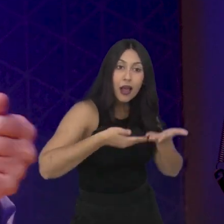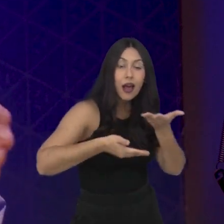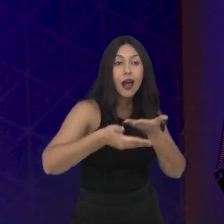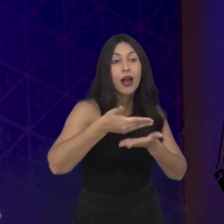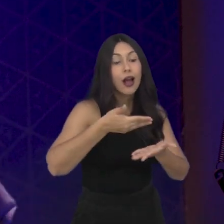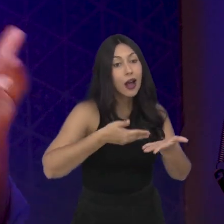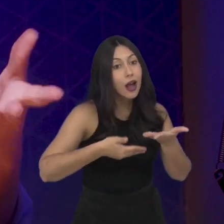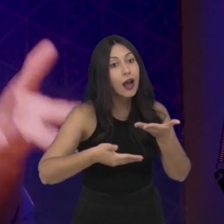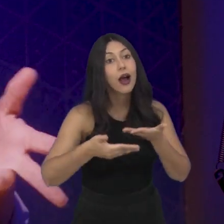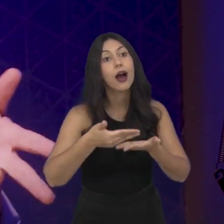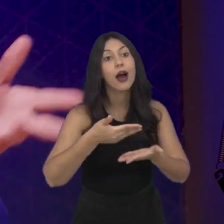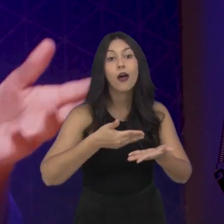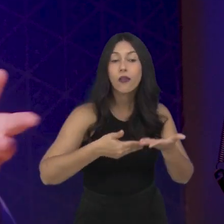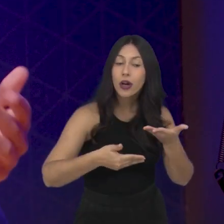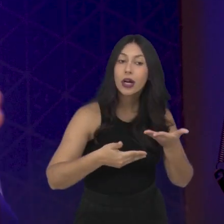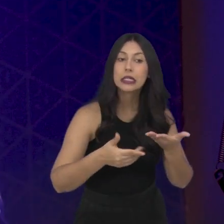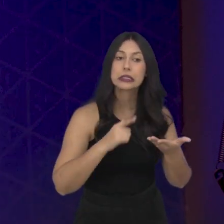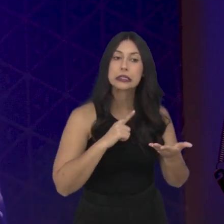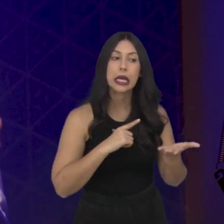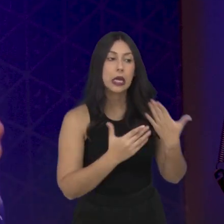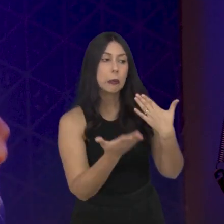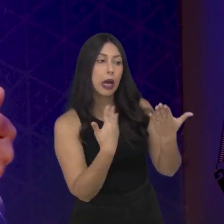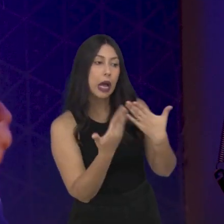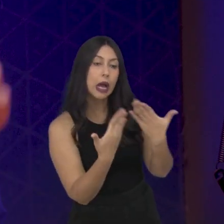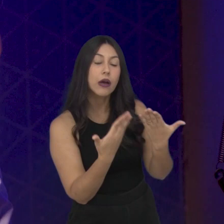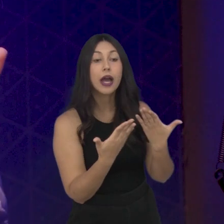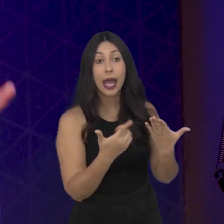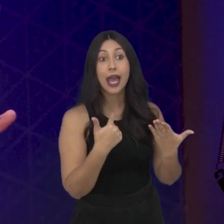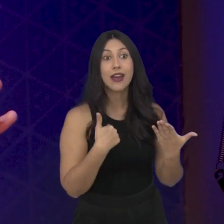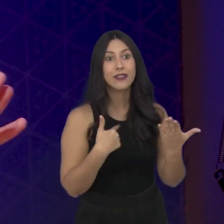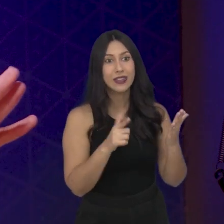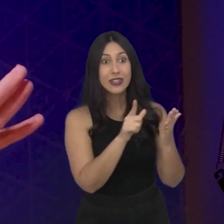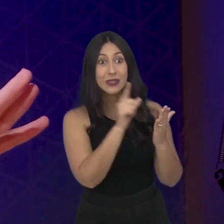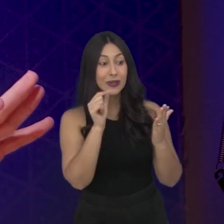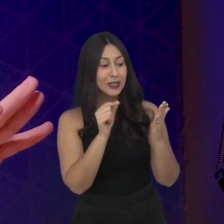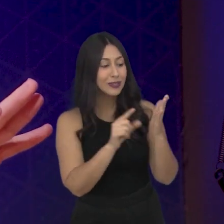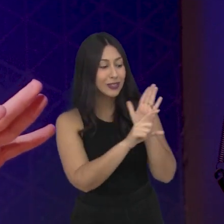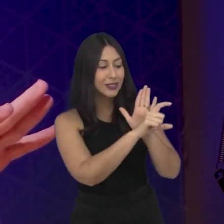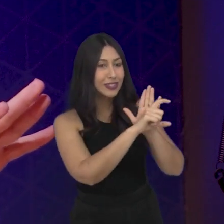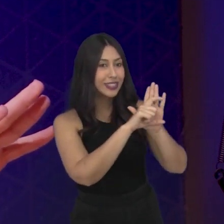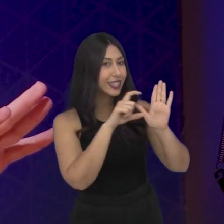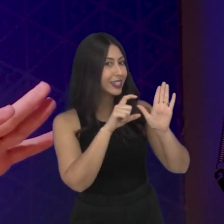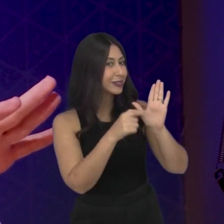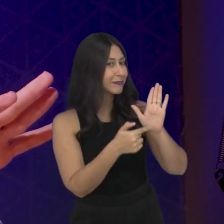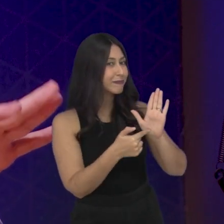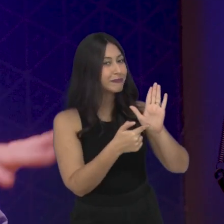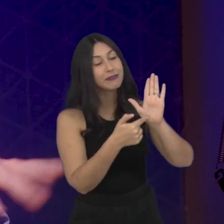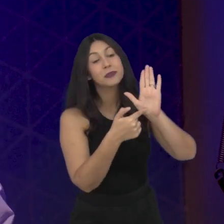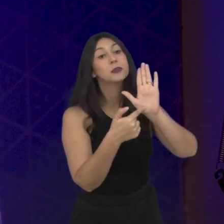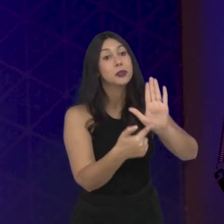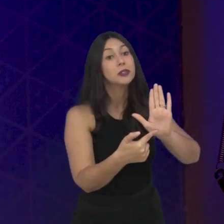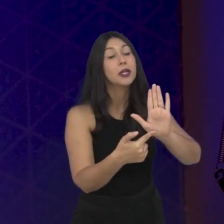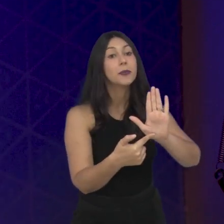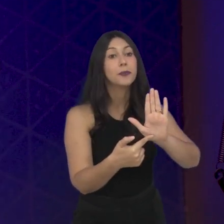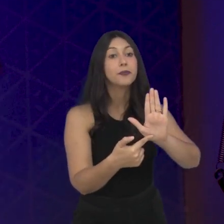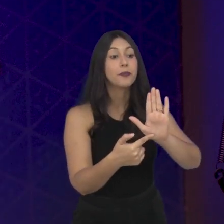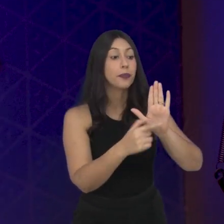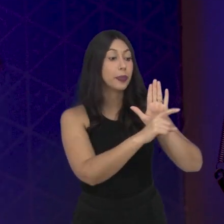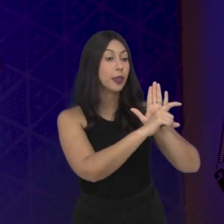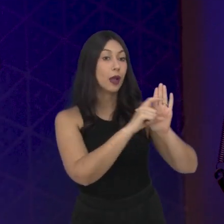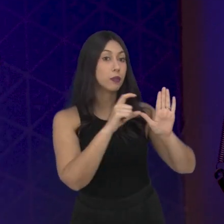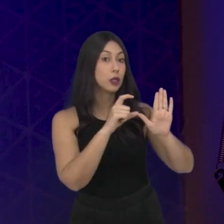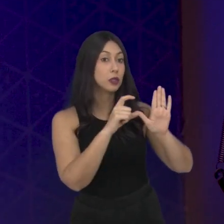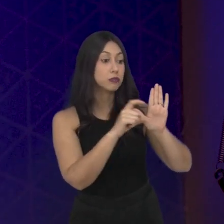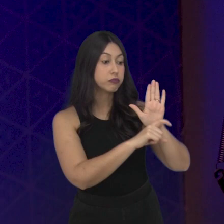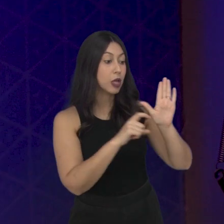cura e conversas assim. Eu até separei um trechinho desse livro só para vocês terem uma noção de como que vai. Eu